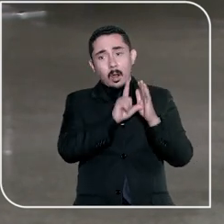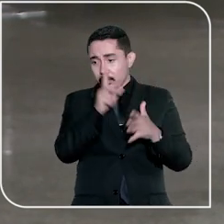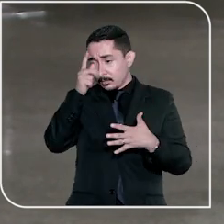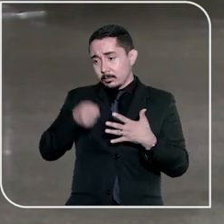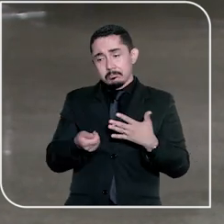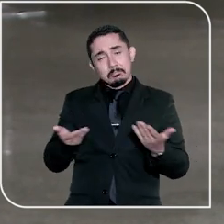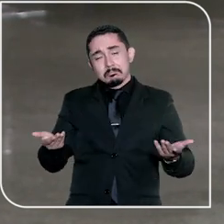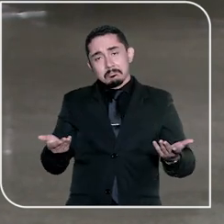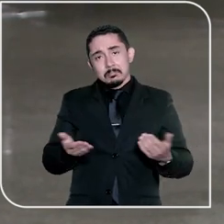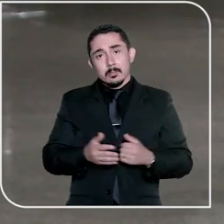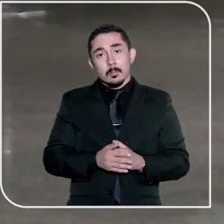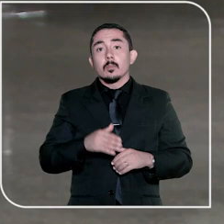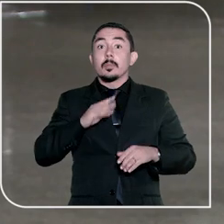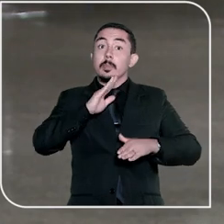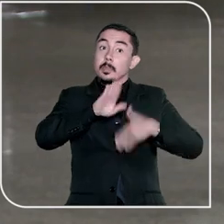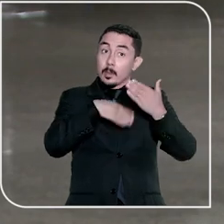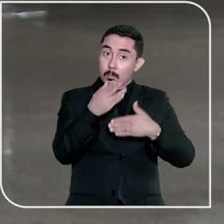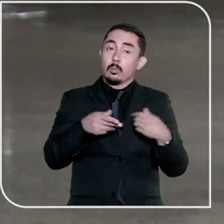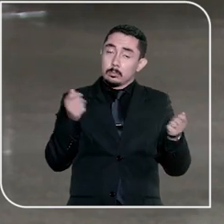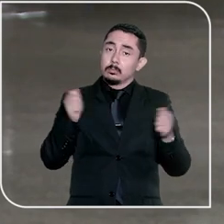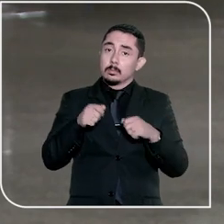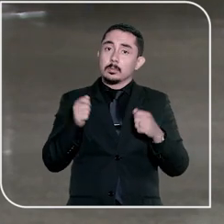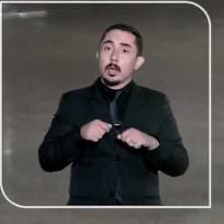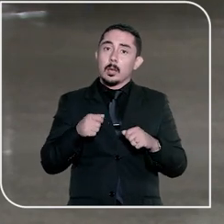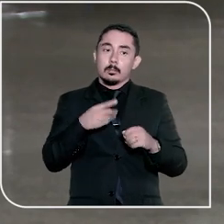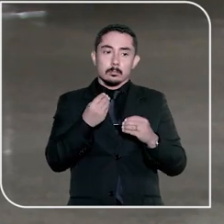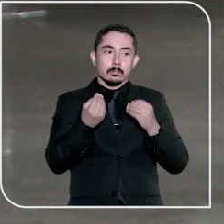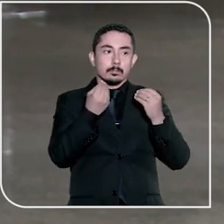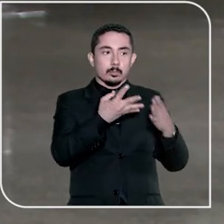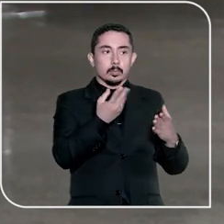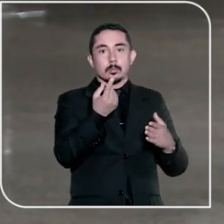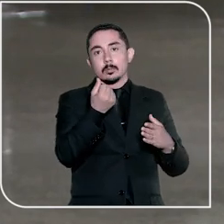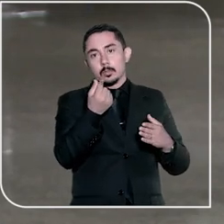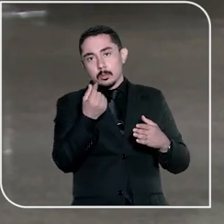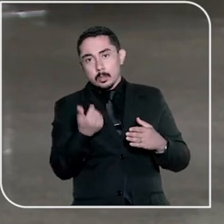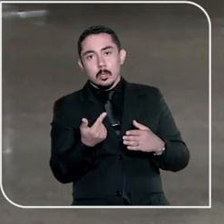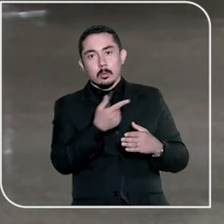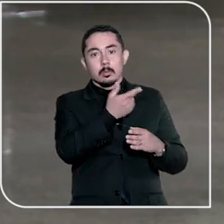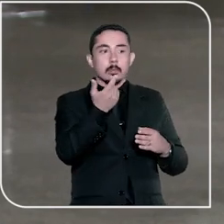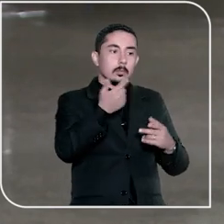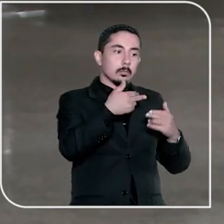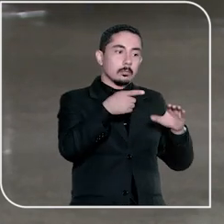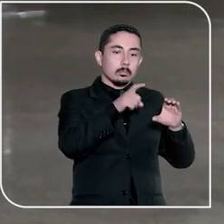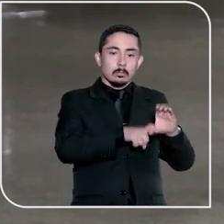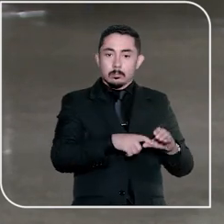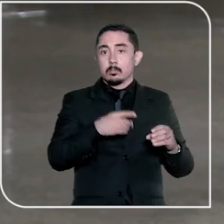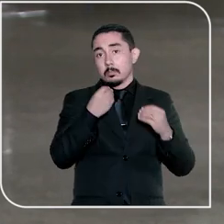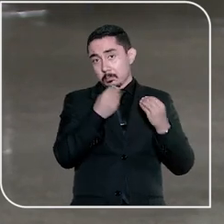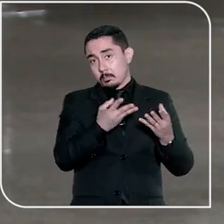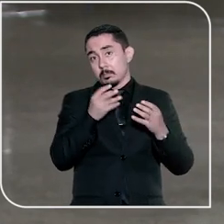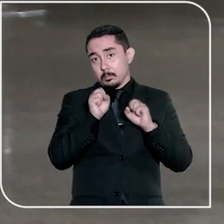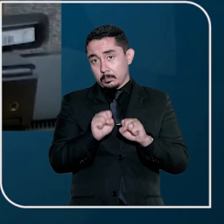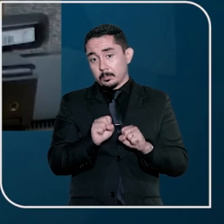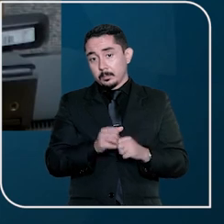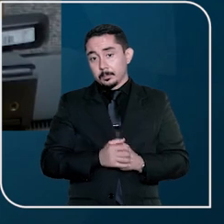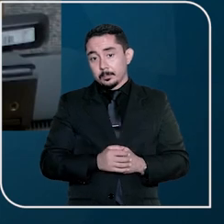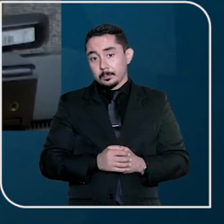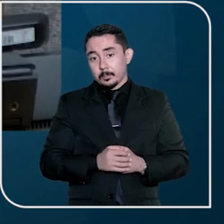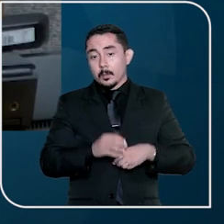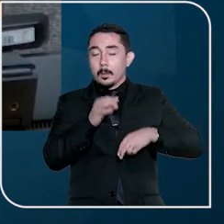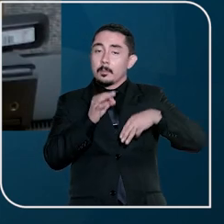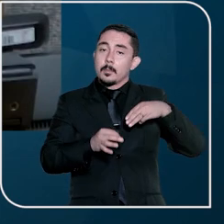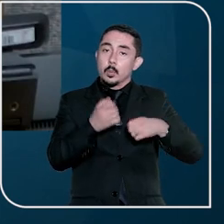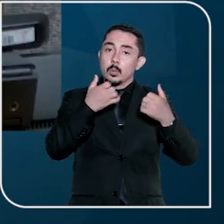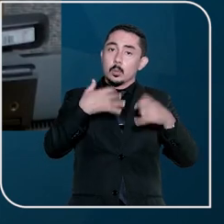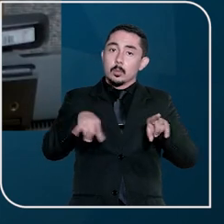antes do trânsito em pois só depois disso é que de fato a entrega do dinheiro ao credor poderá ocorrer Gurgel